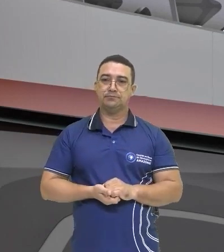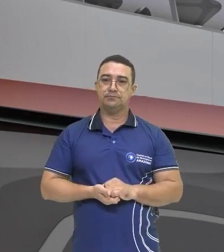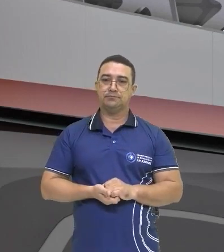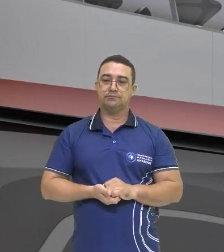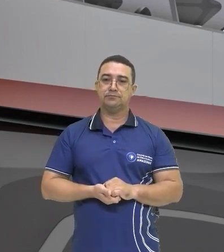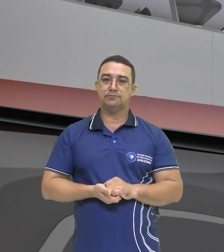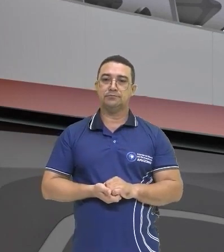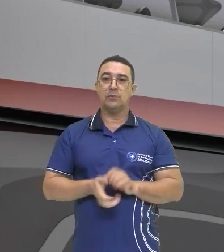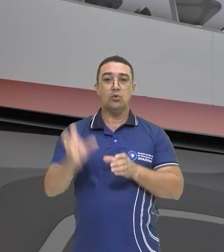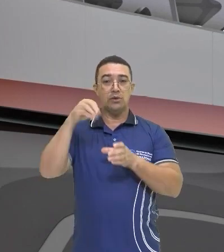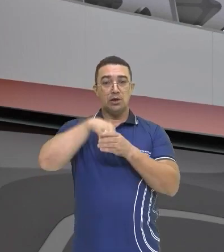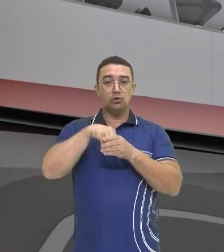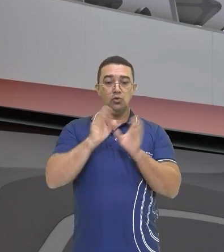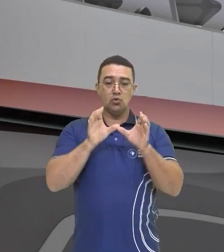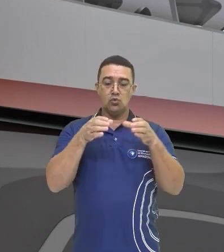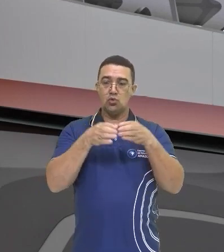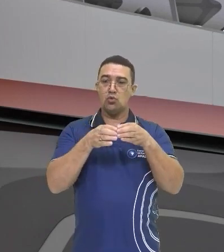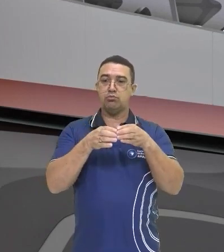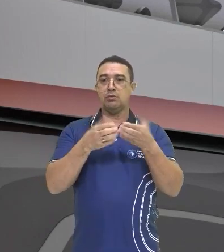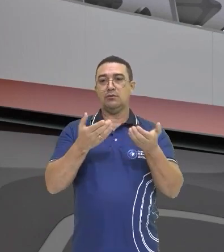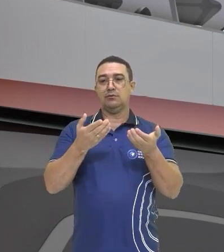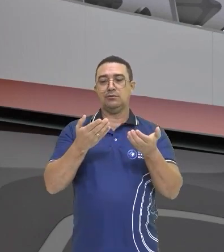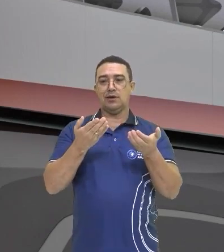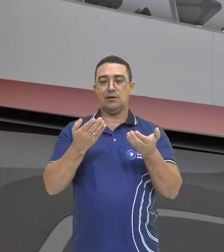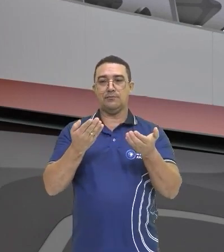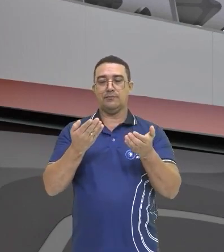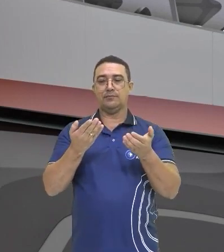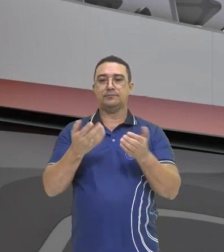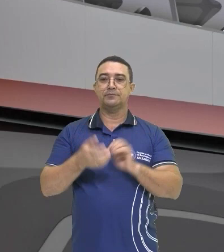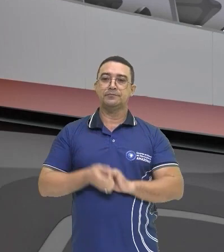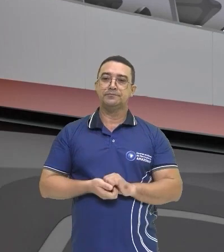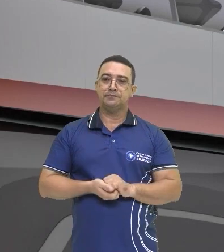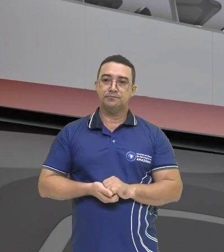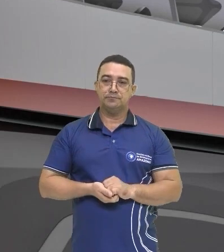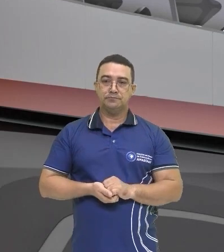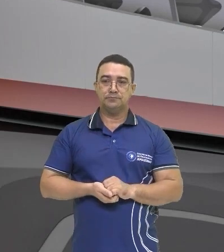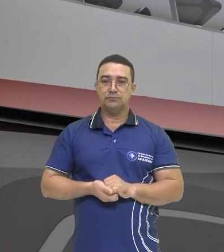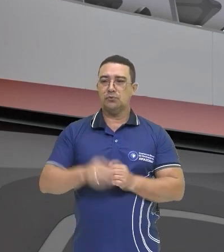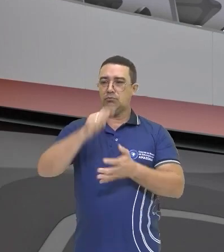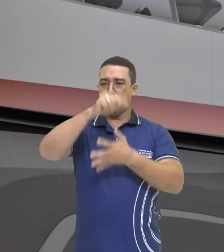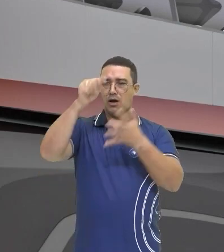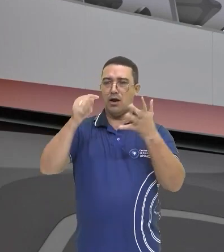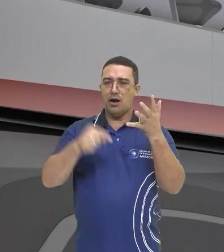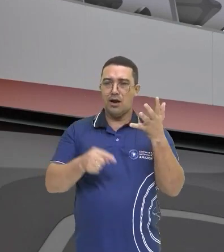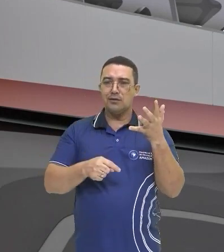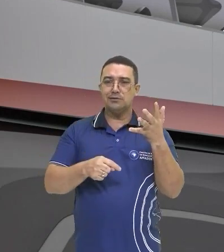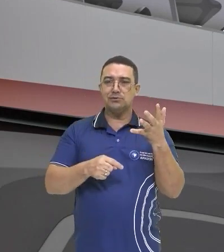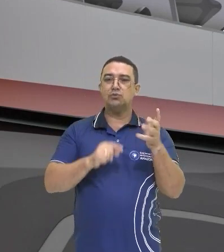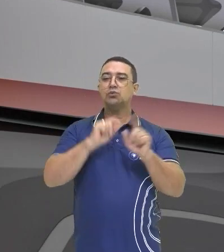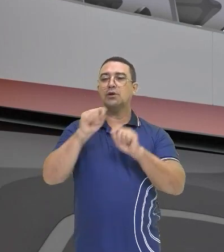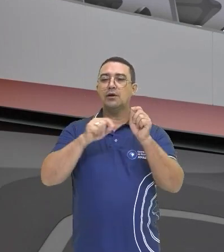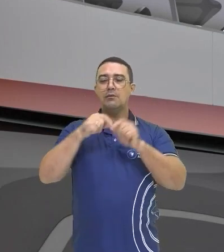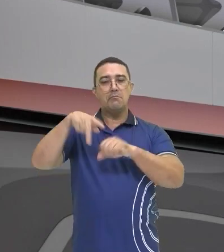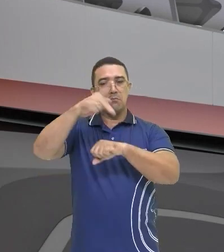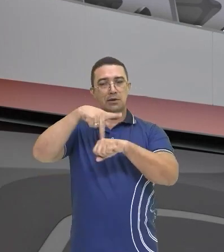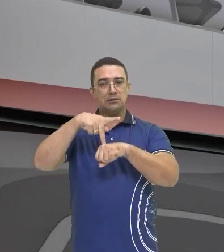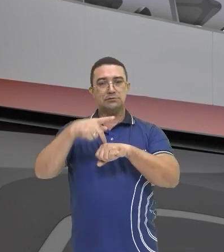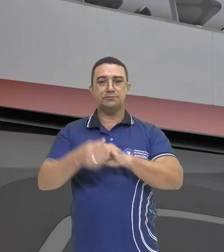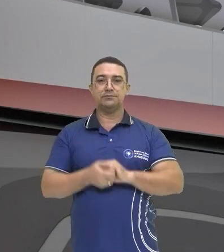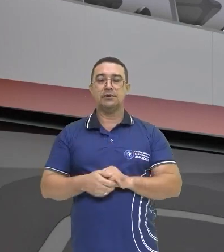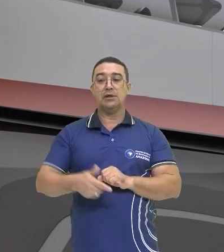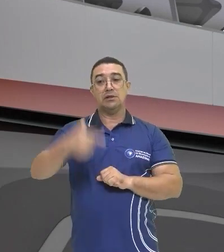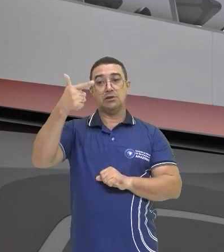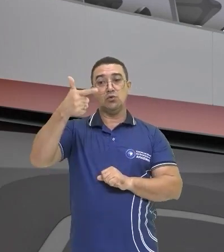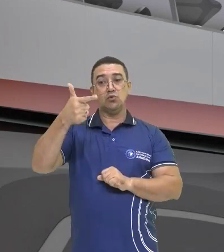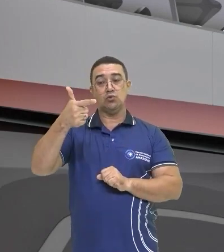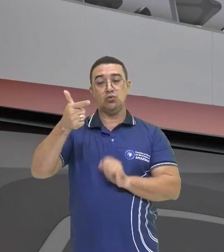desse grupo, Bélgica, Holanda, Luxemburgo, dentre outros, tá certo? A gente tem um segundo estágio, que eu falei